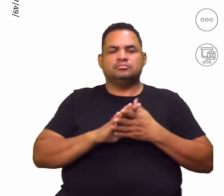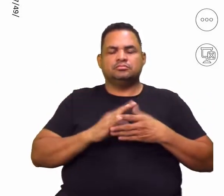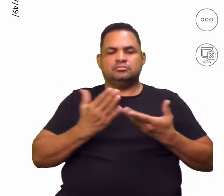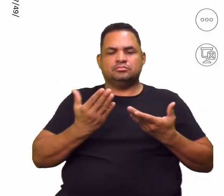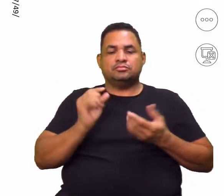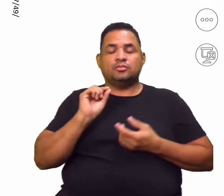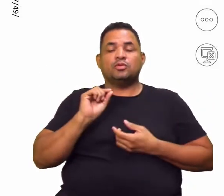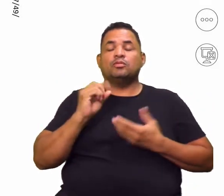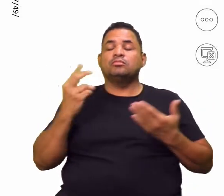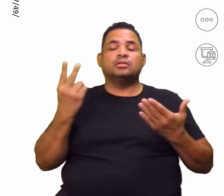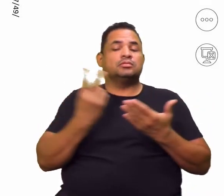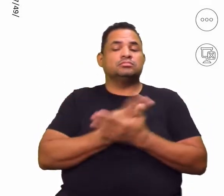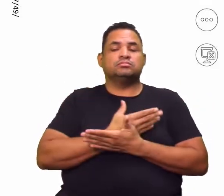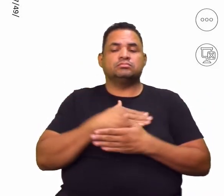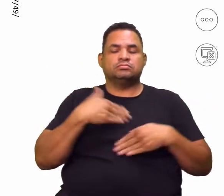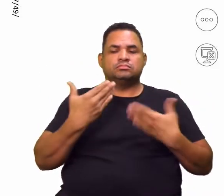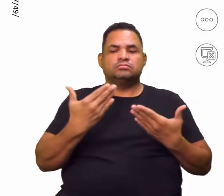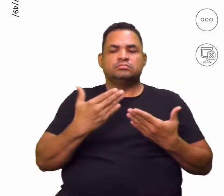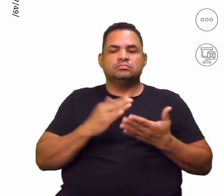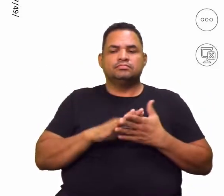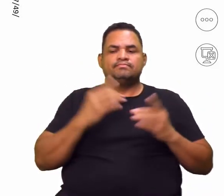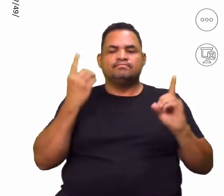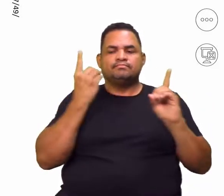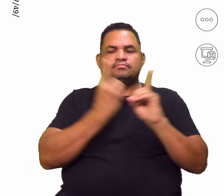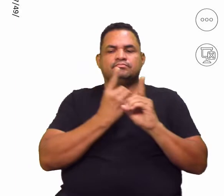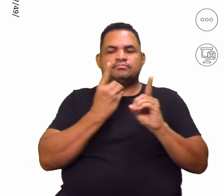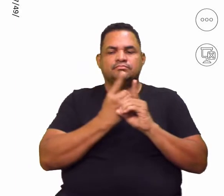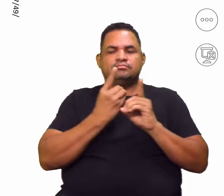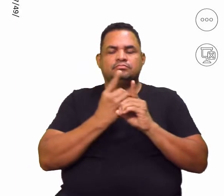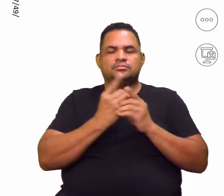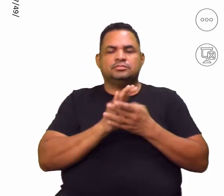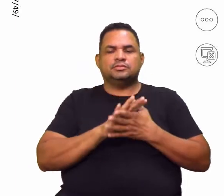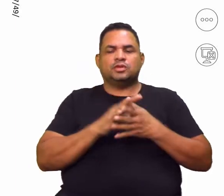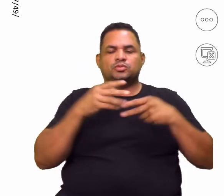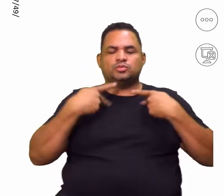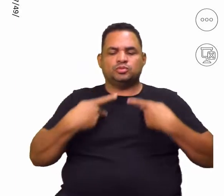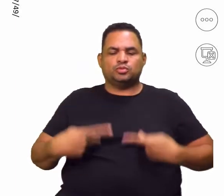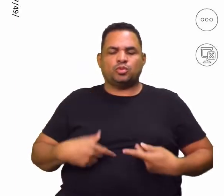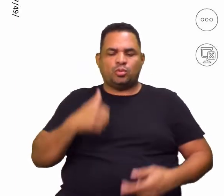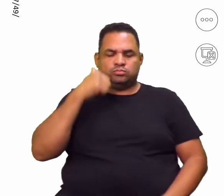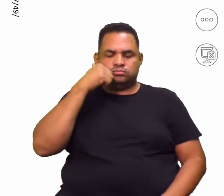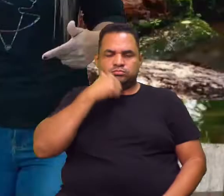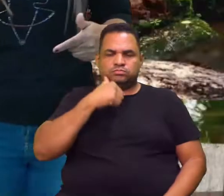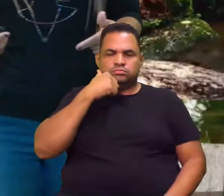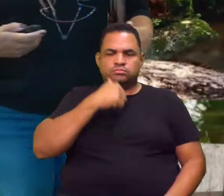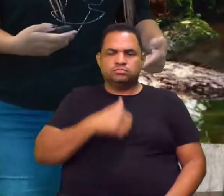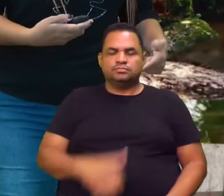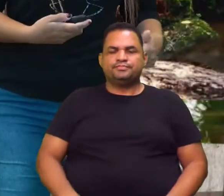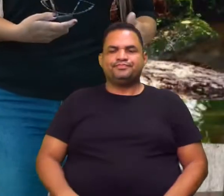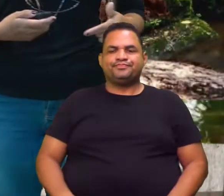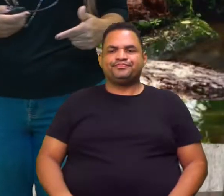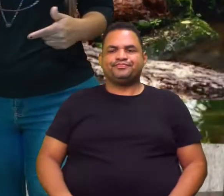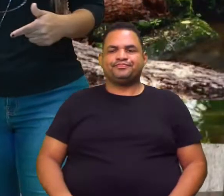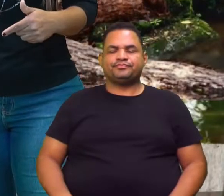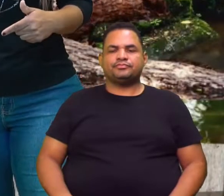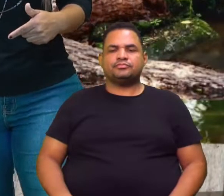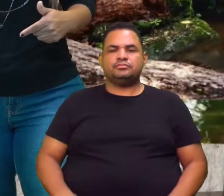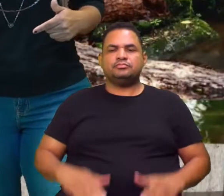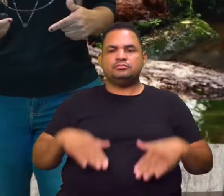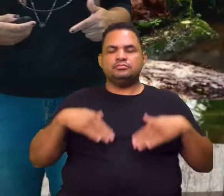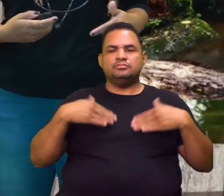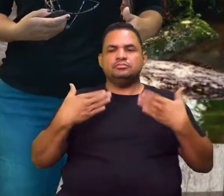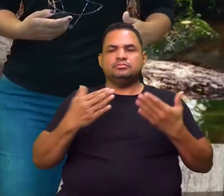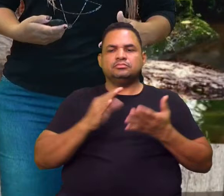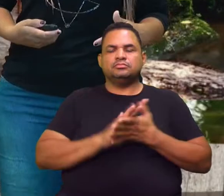como é que vai acontecer? Quando esses gametas vão se encontrar dentro do corpo da fêmea. Aí é a questão, olha aqui para mim. Quando a gente fala de fecundação interna, a gente